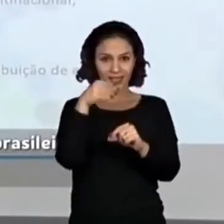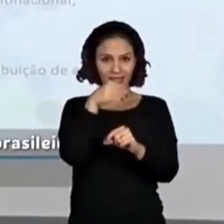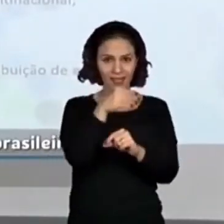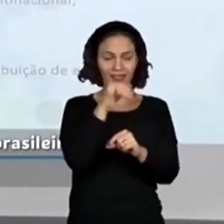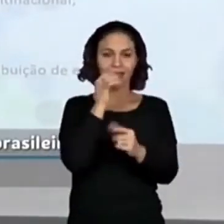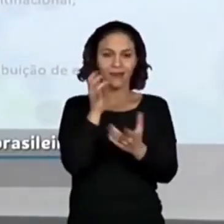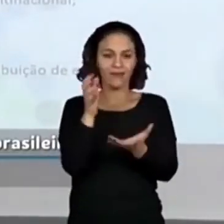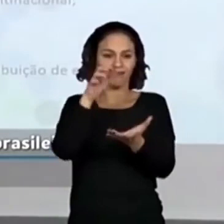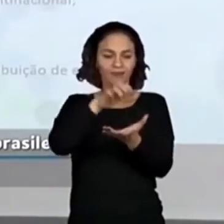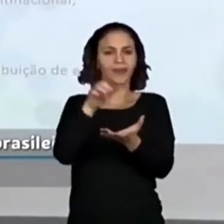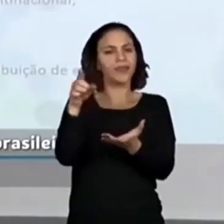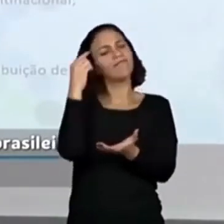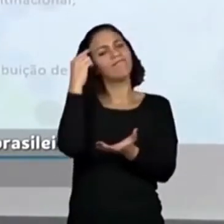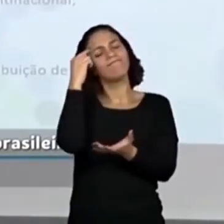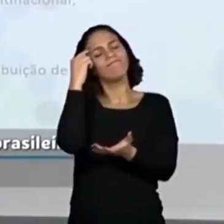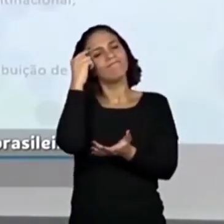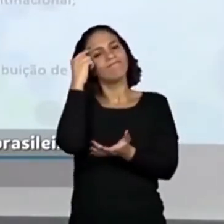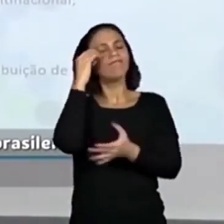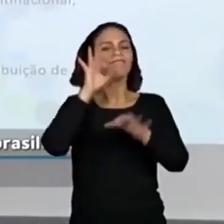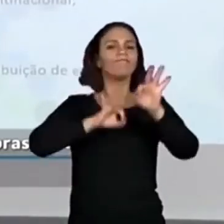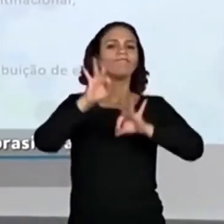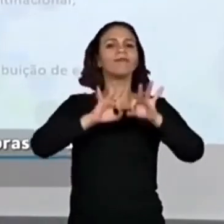outro projeto, né?